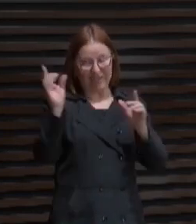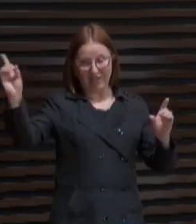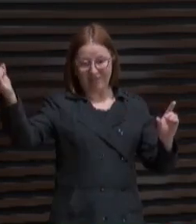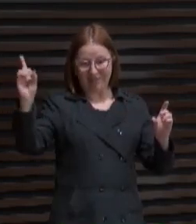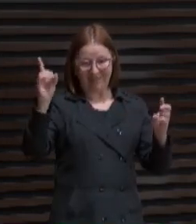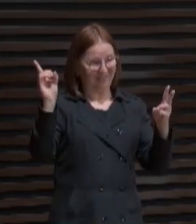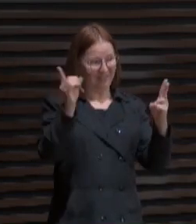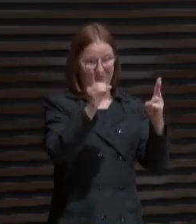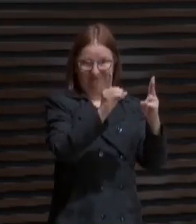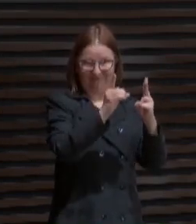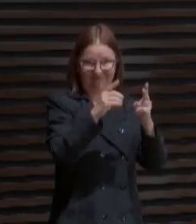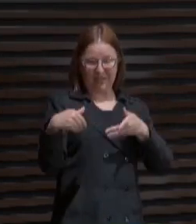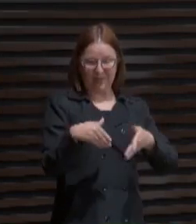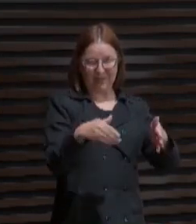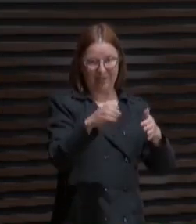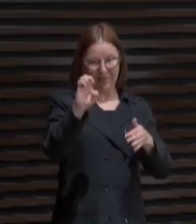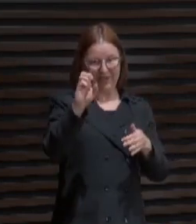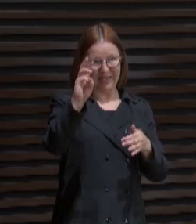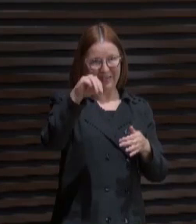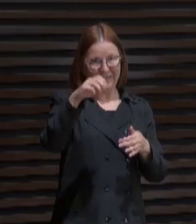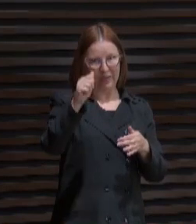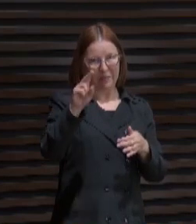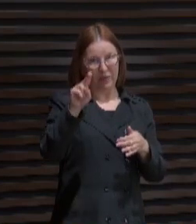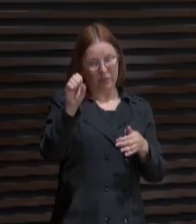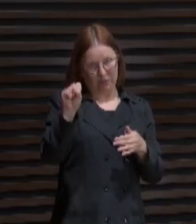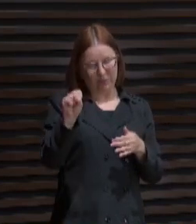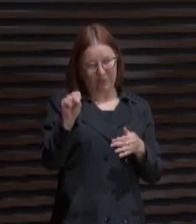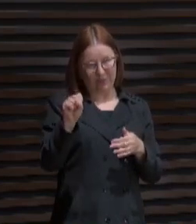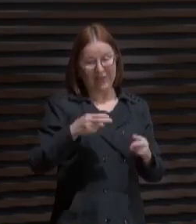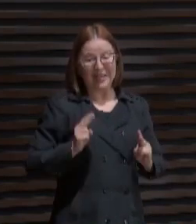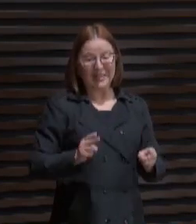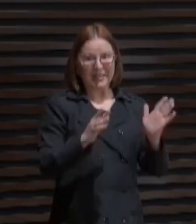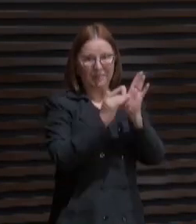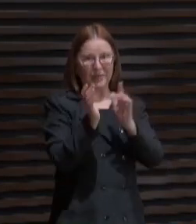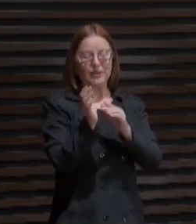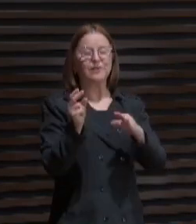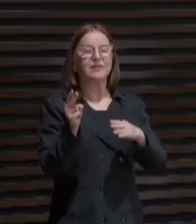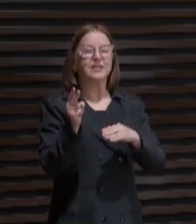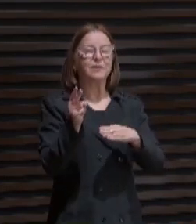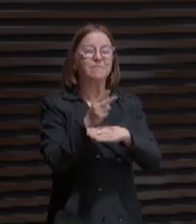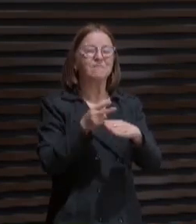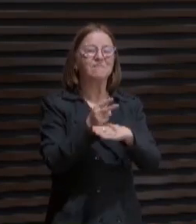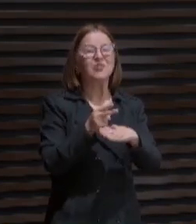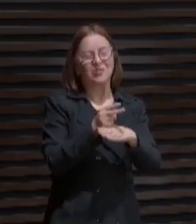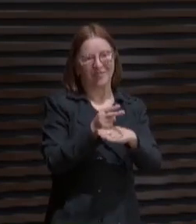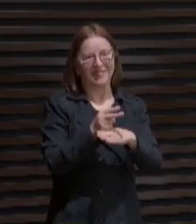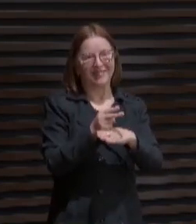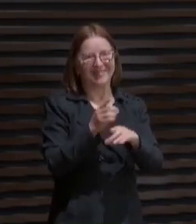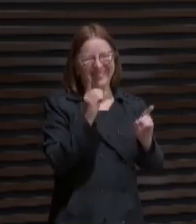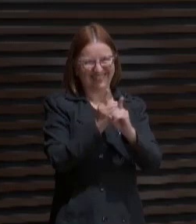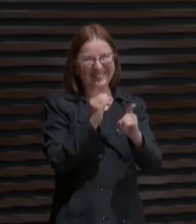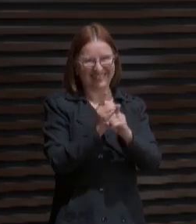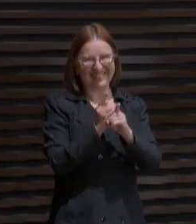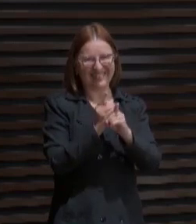desesperançosos. É Jesus que vai ao encontro. Nós temos a